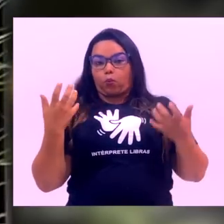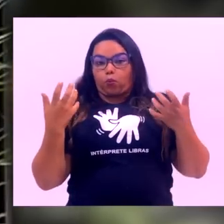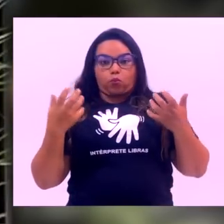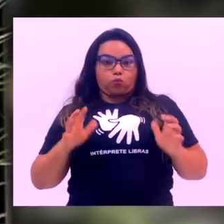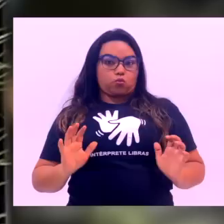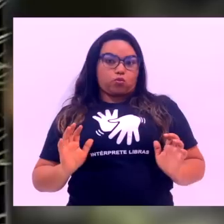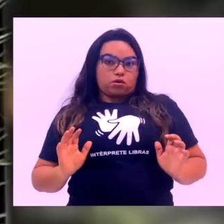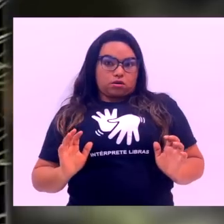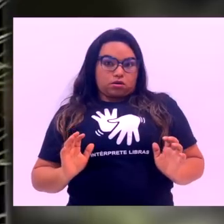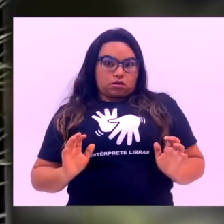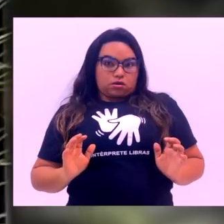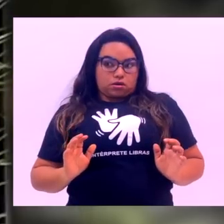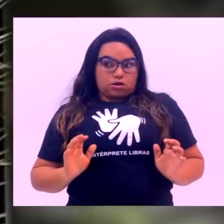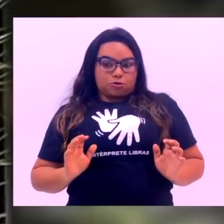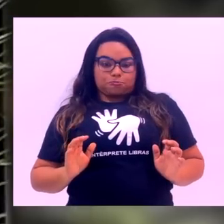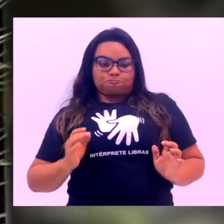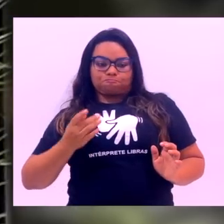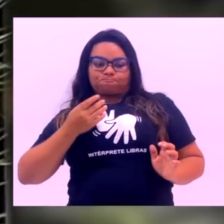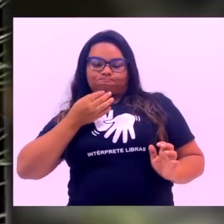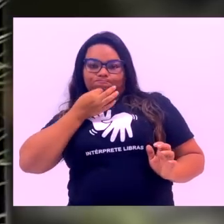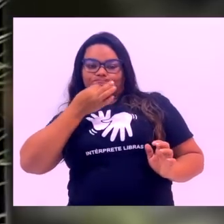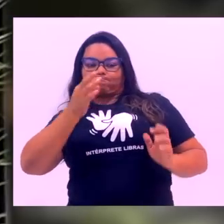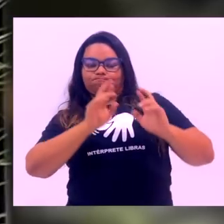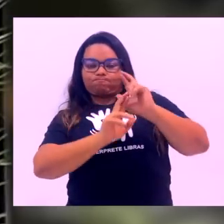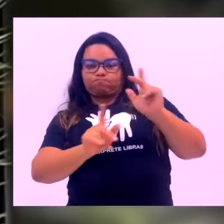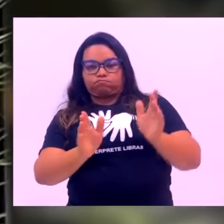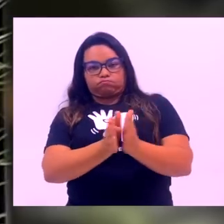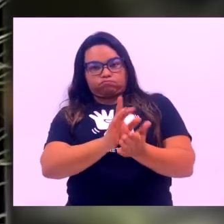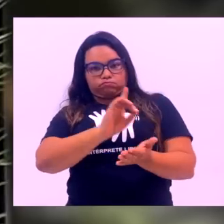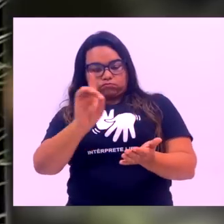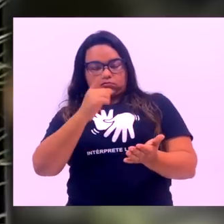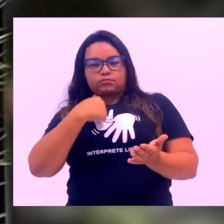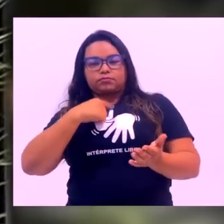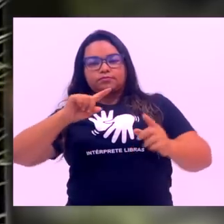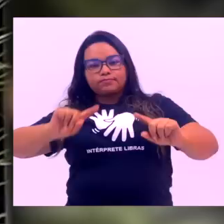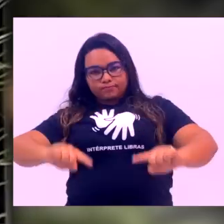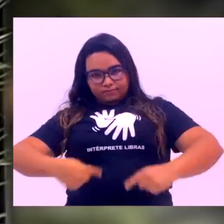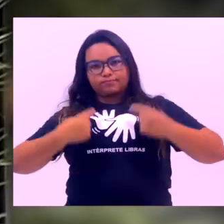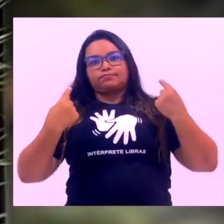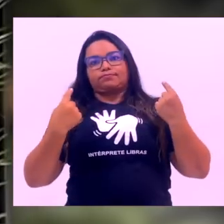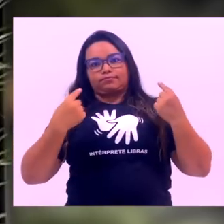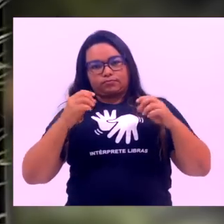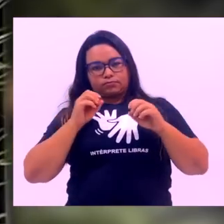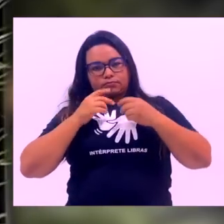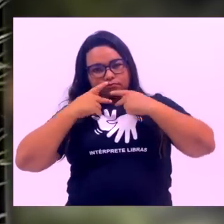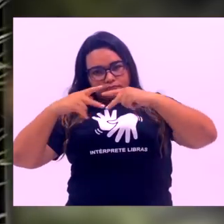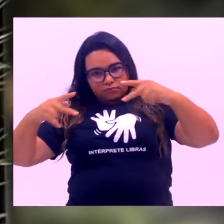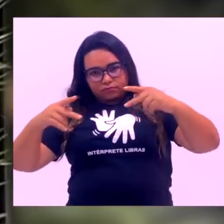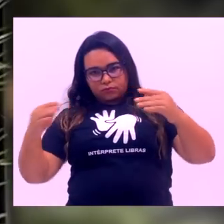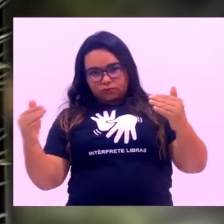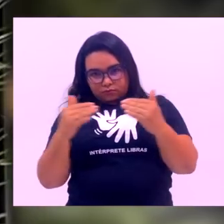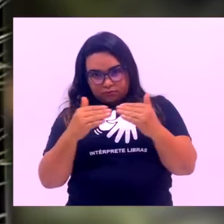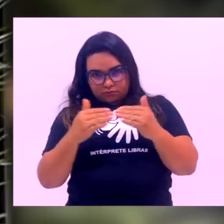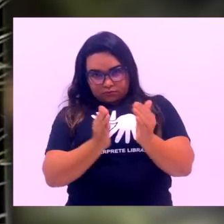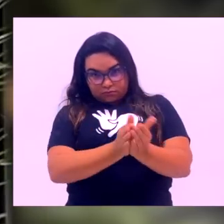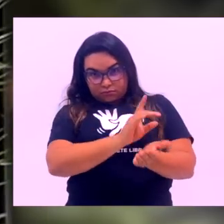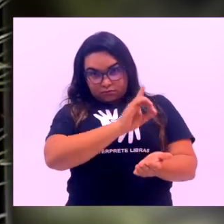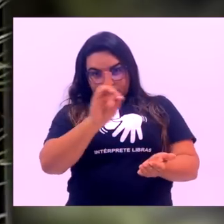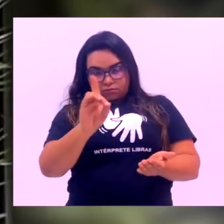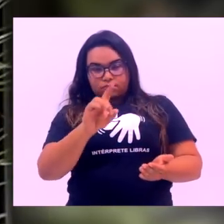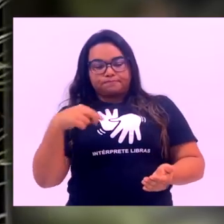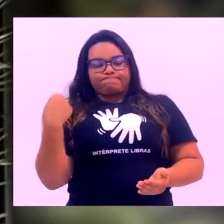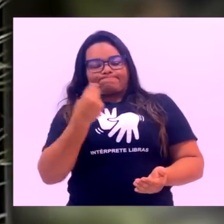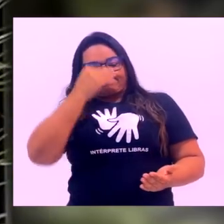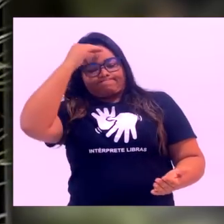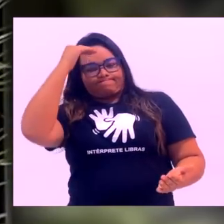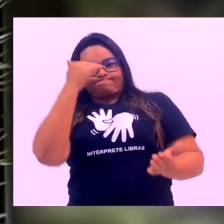quero fazer outra coisa senão estar em harmonia com a palavra de Deus. Este é o meu desafio. E nós vamos